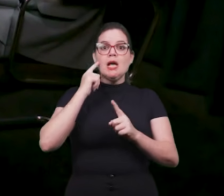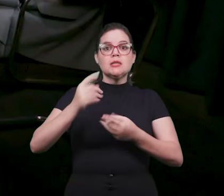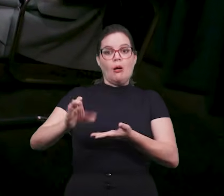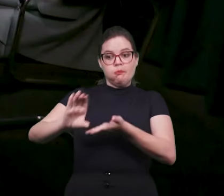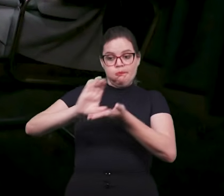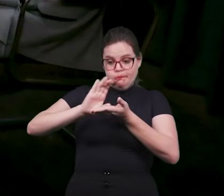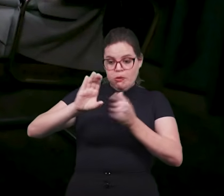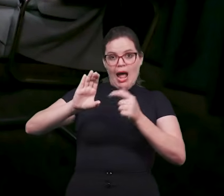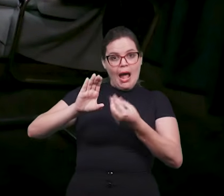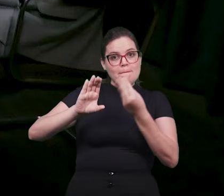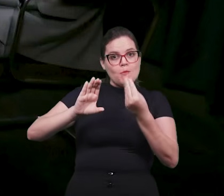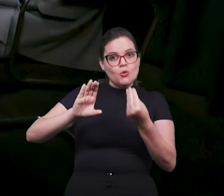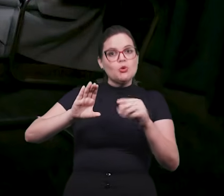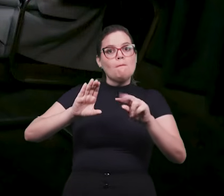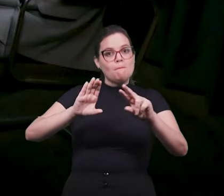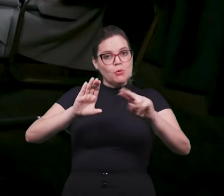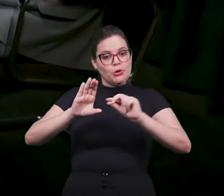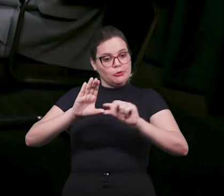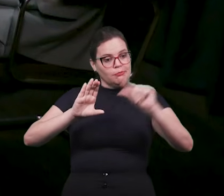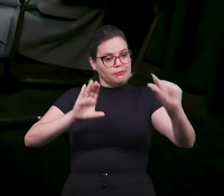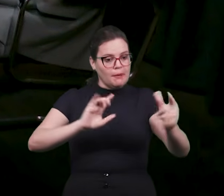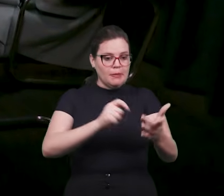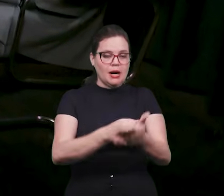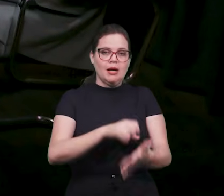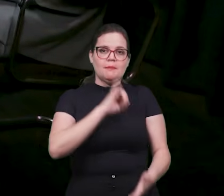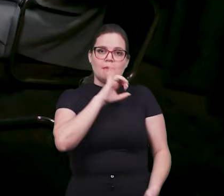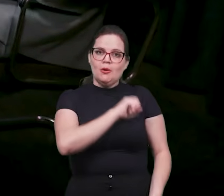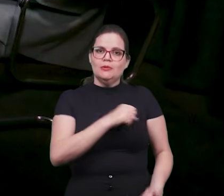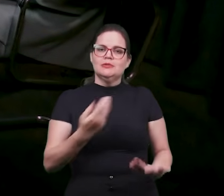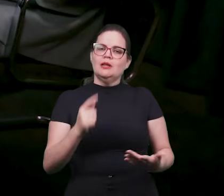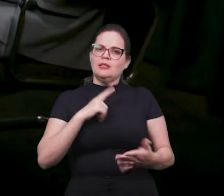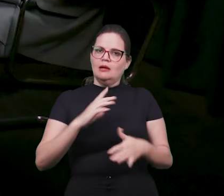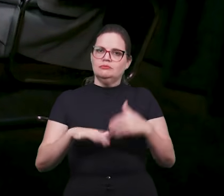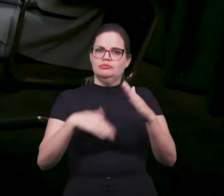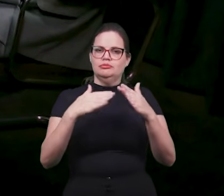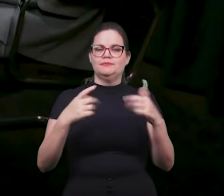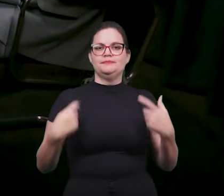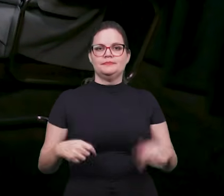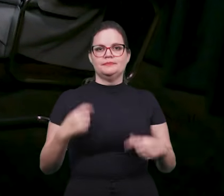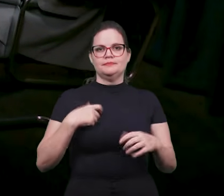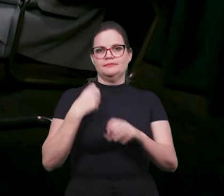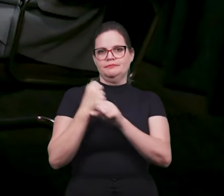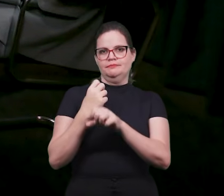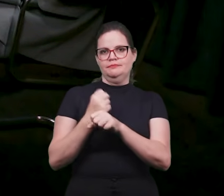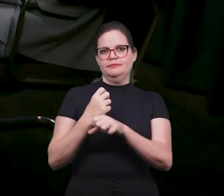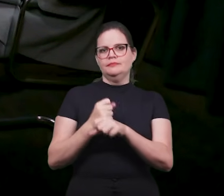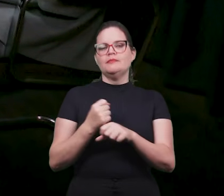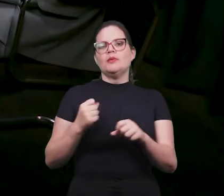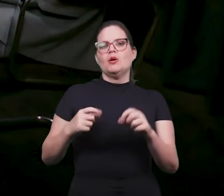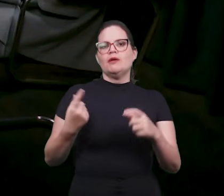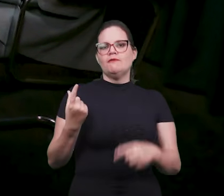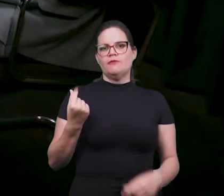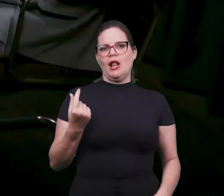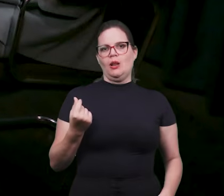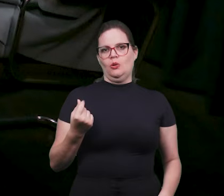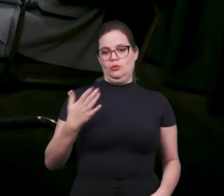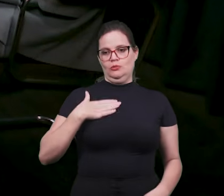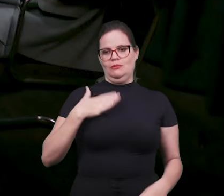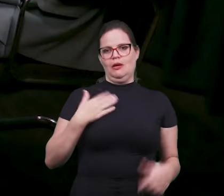prosperando naquilo que é a sua atividade. Sabe de outra coisa? Nós temos que saber calcular o valor do nosso